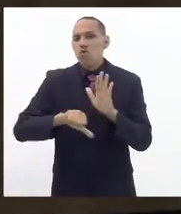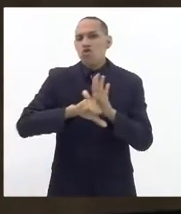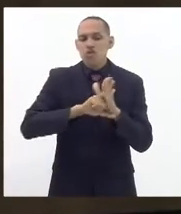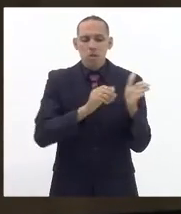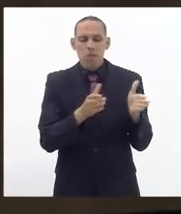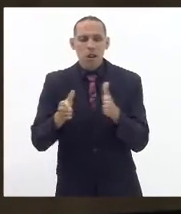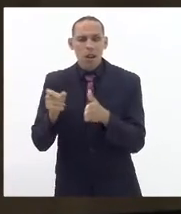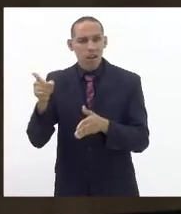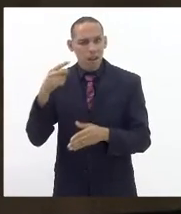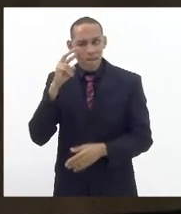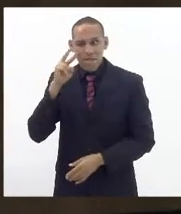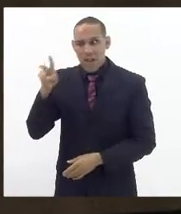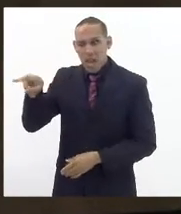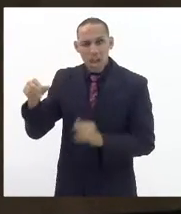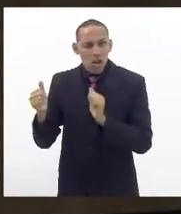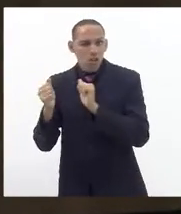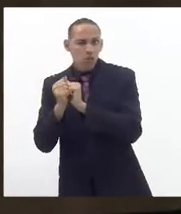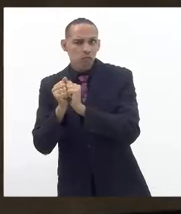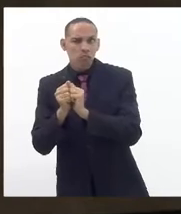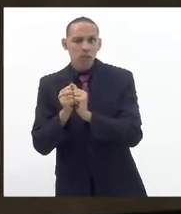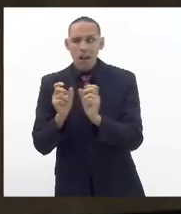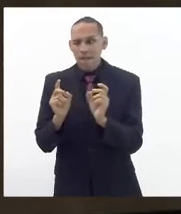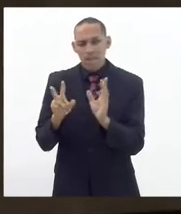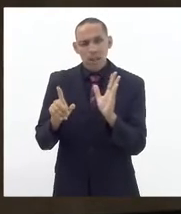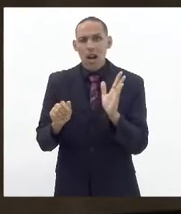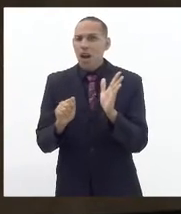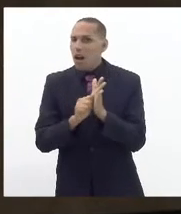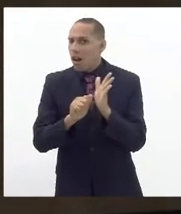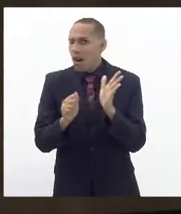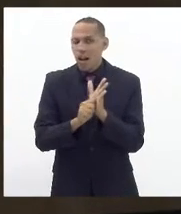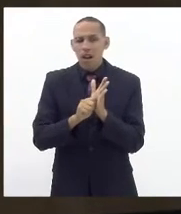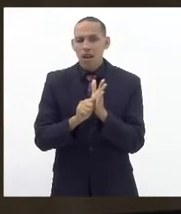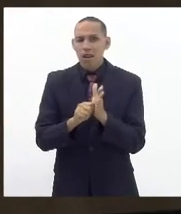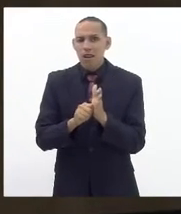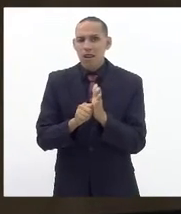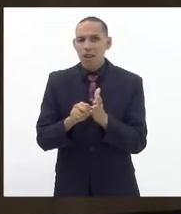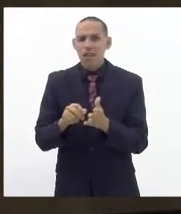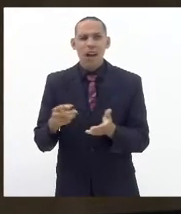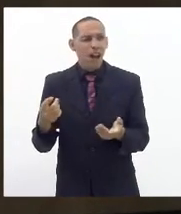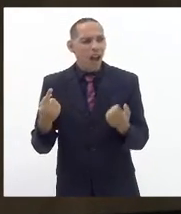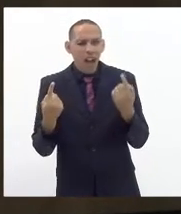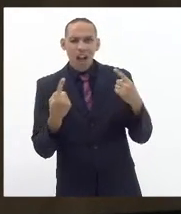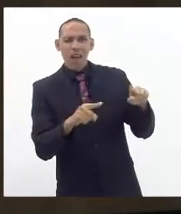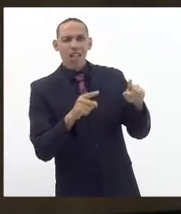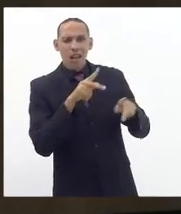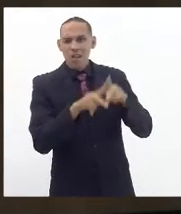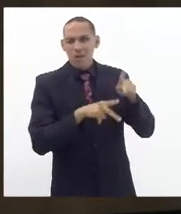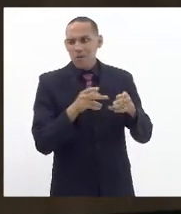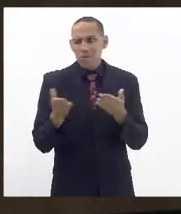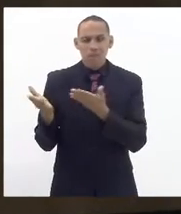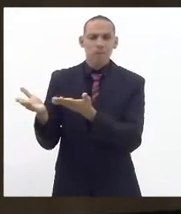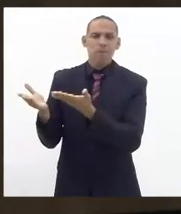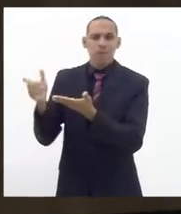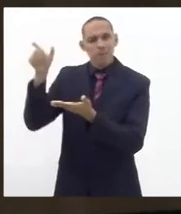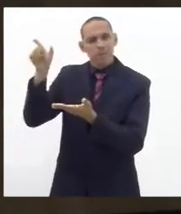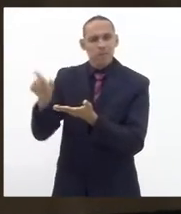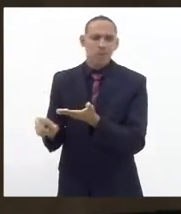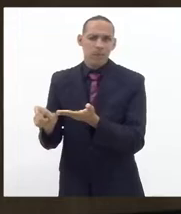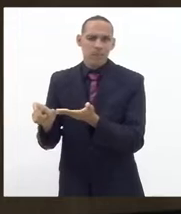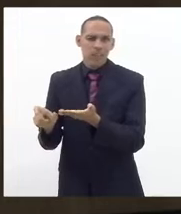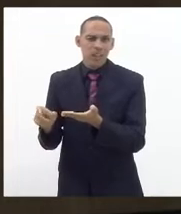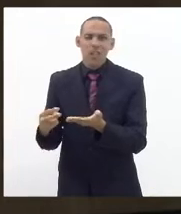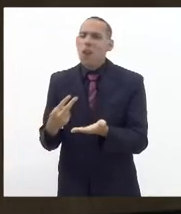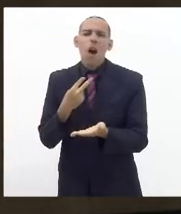ele ao lado de traficantes de droga, regozijando e dando um tapa na cara da população. O que esse cidadão não pode fazer